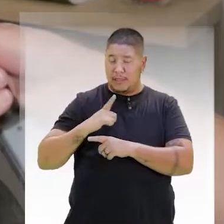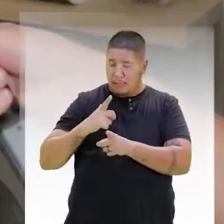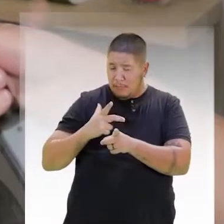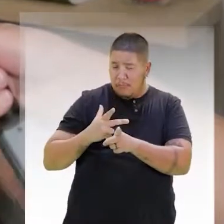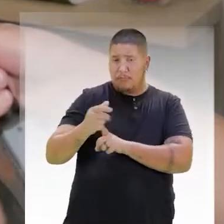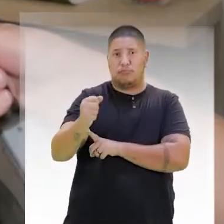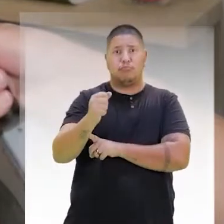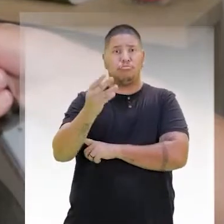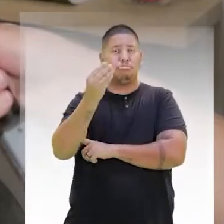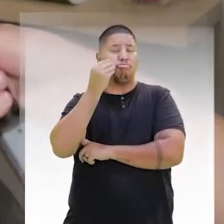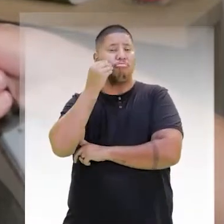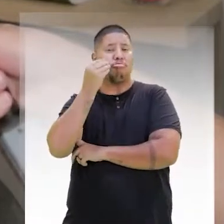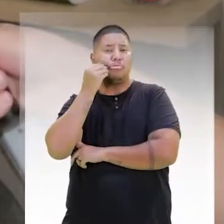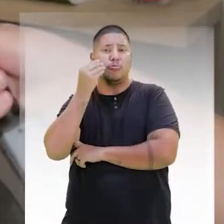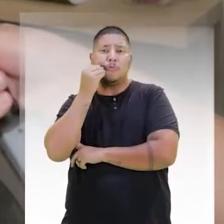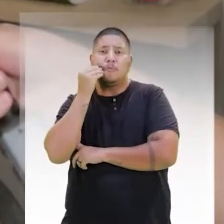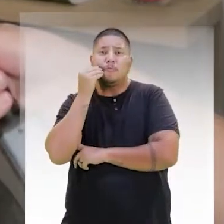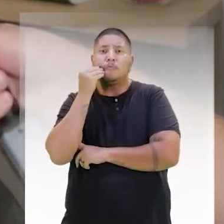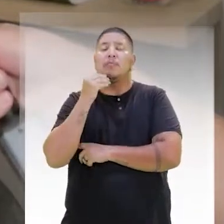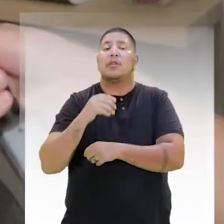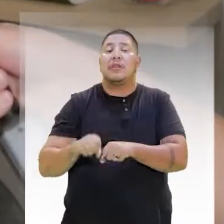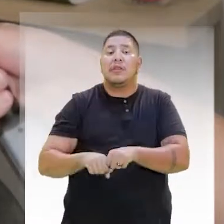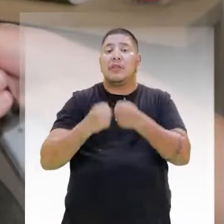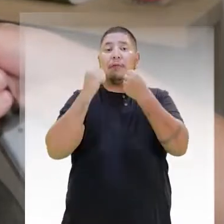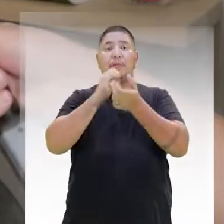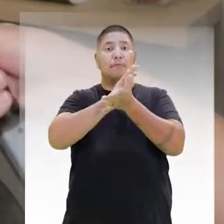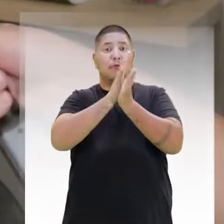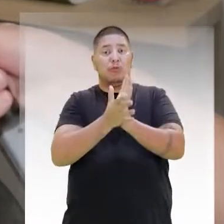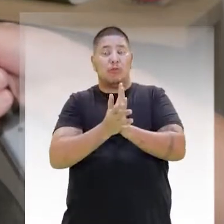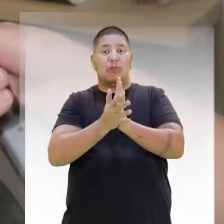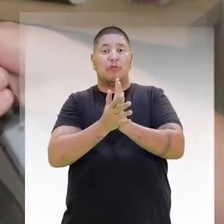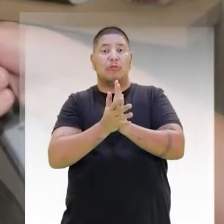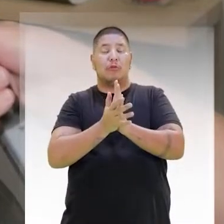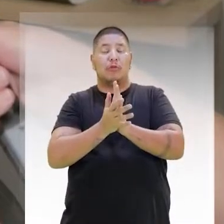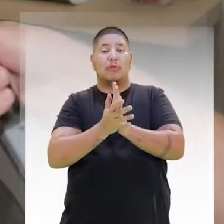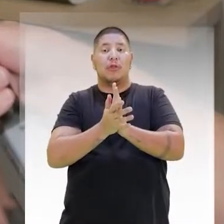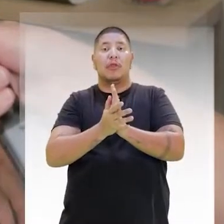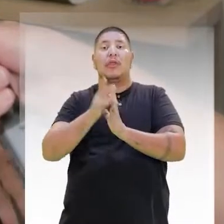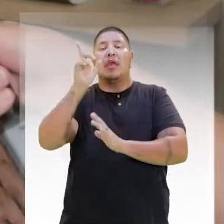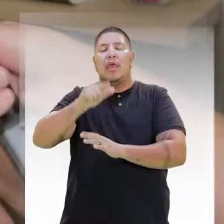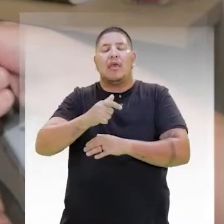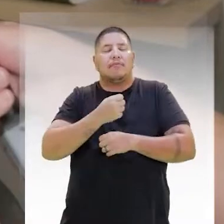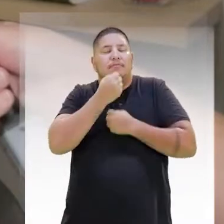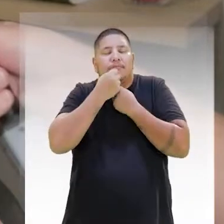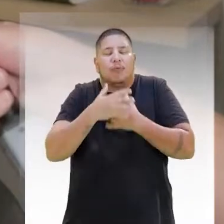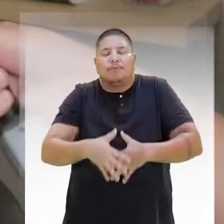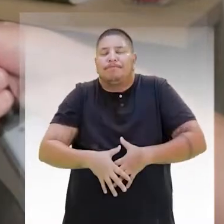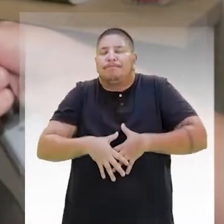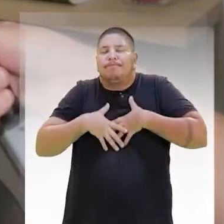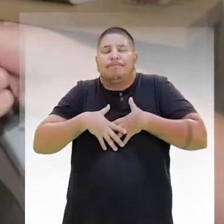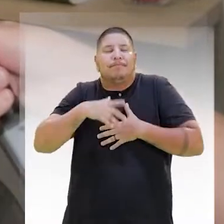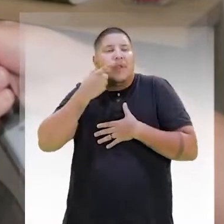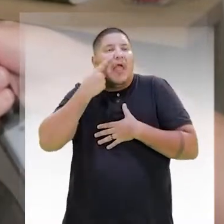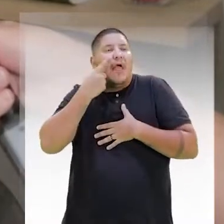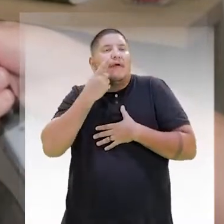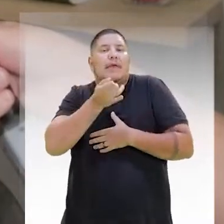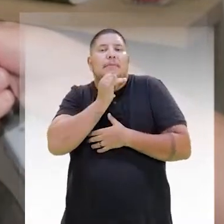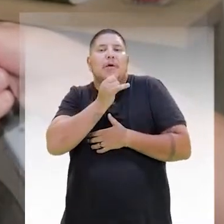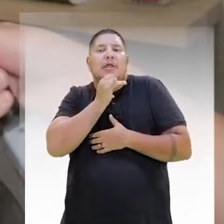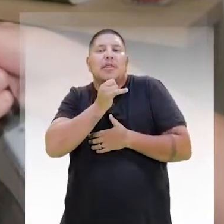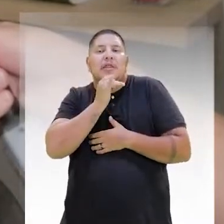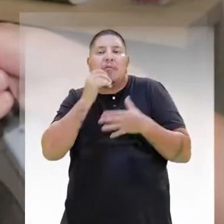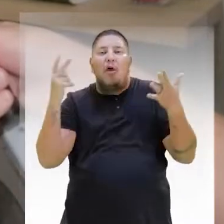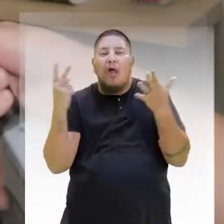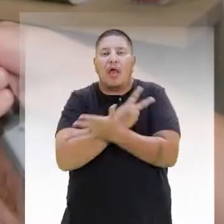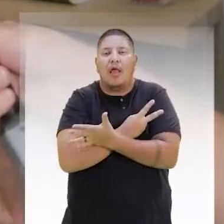vencido, derrubado, né, muitos preconceitos e assim, é muito gratificante ver, por exemplo, a